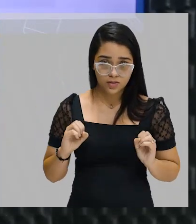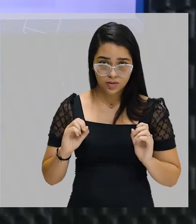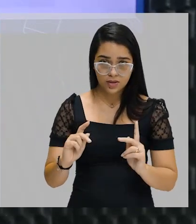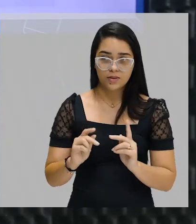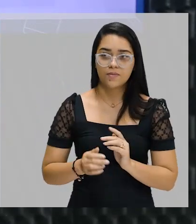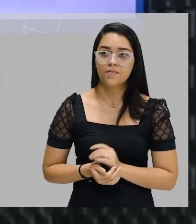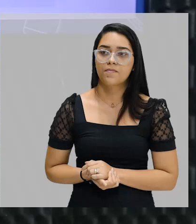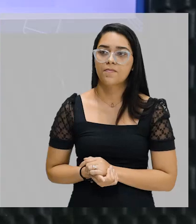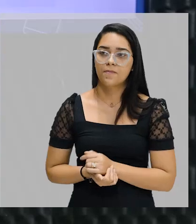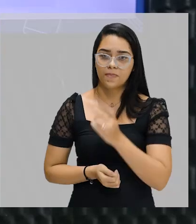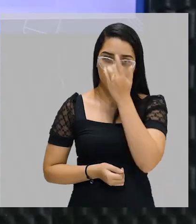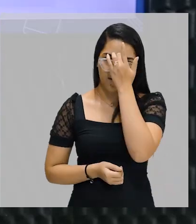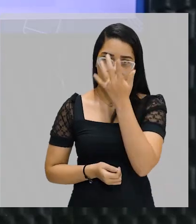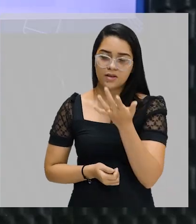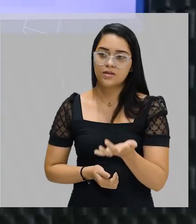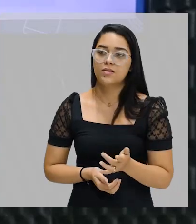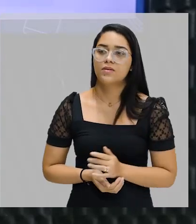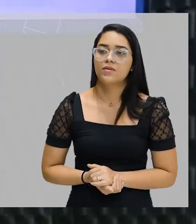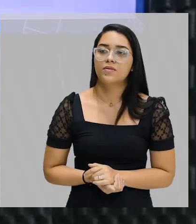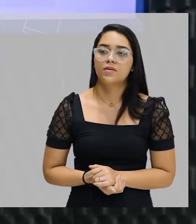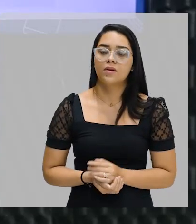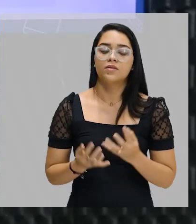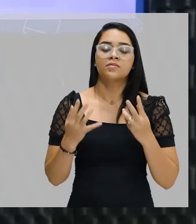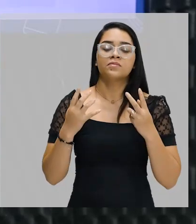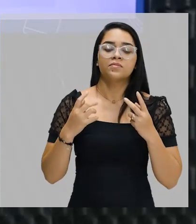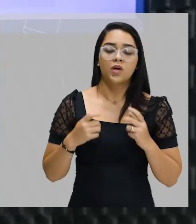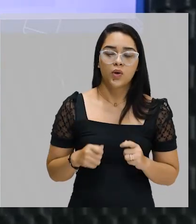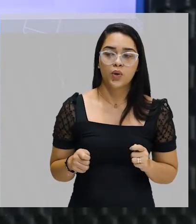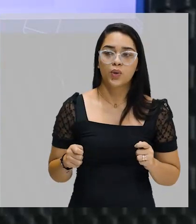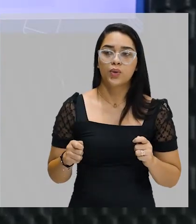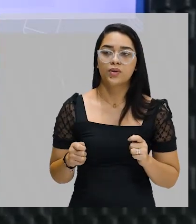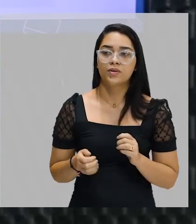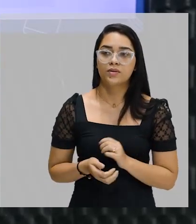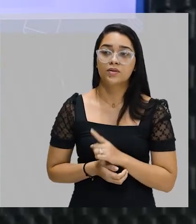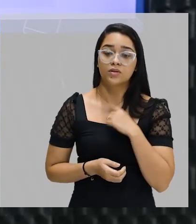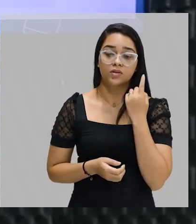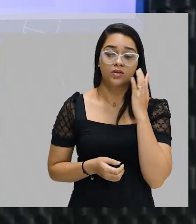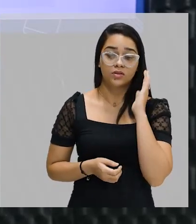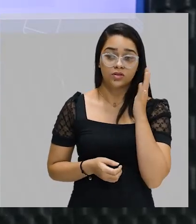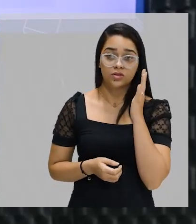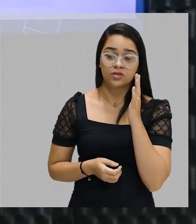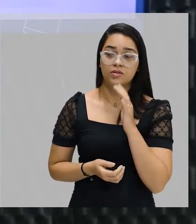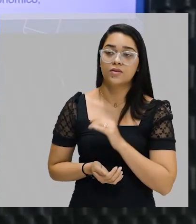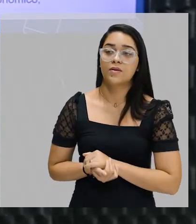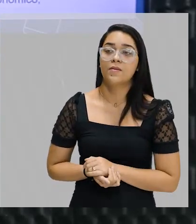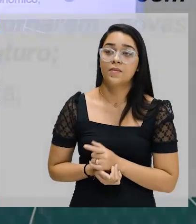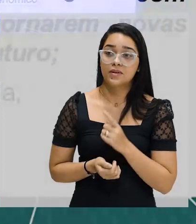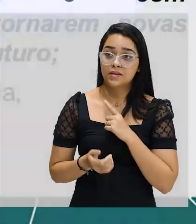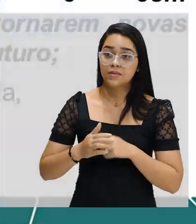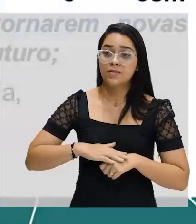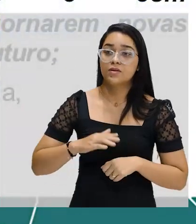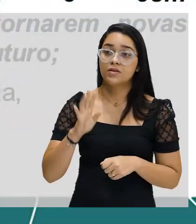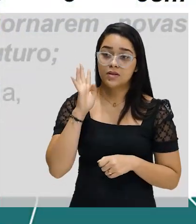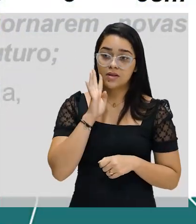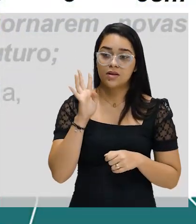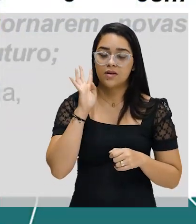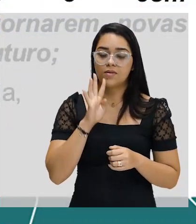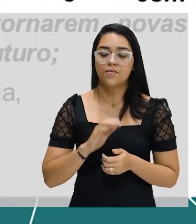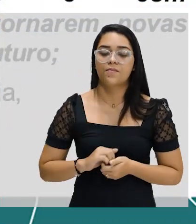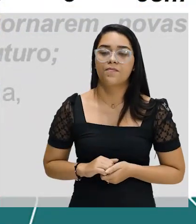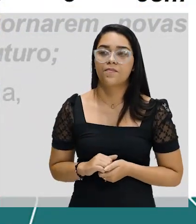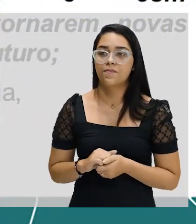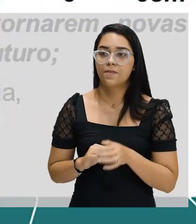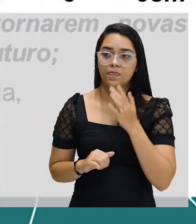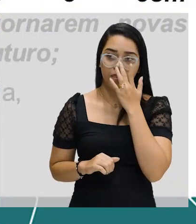Beleza? Muito fácil, Marcos. Respira. Olha quanta coisa a gente já falou, mas tem mais coisa legal aqui.